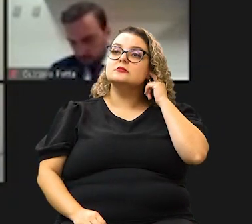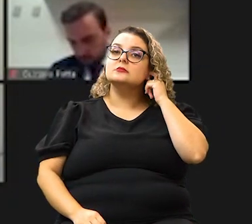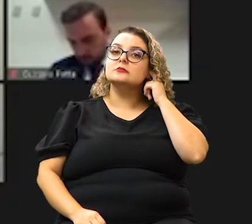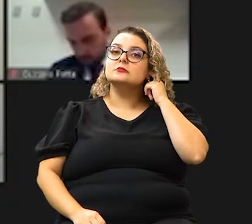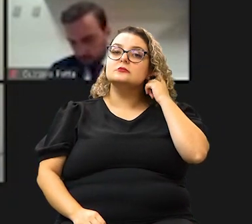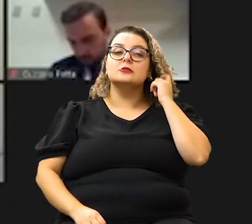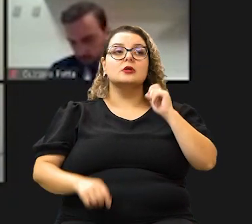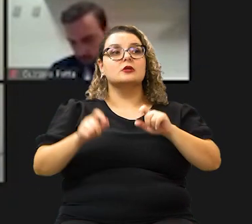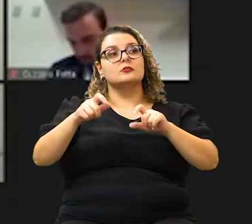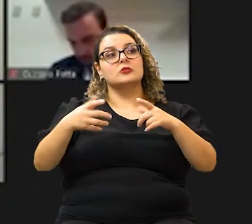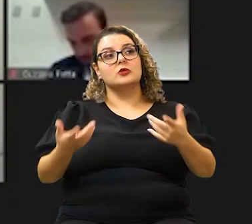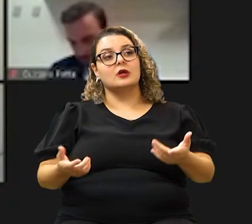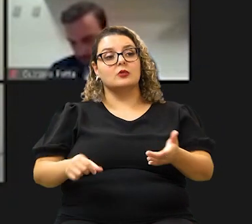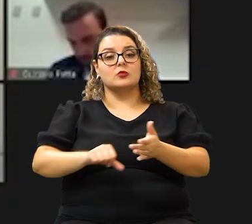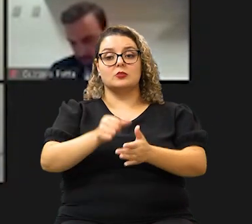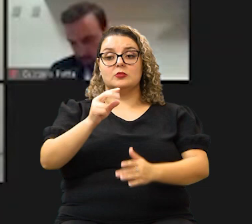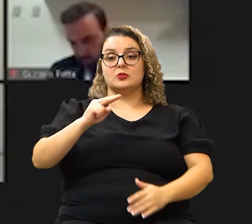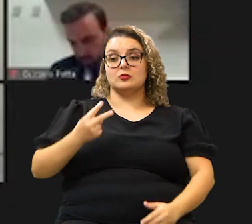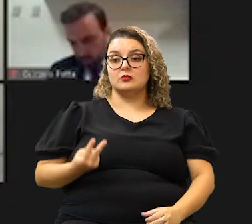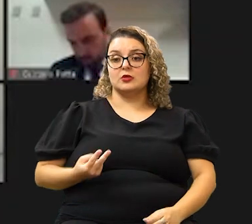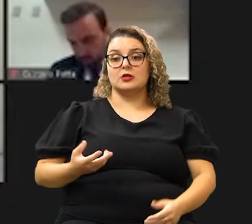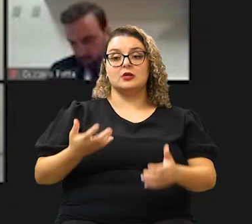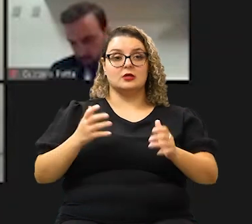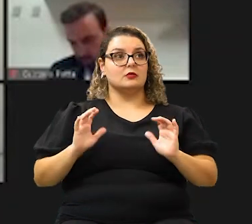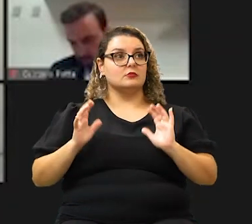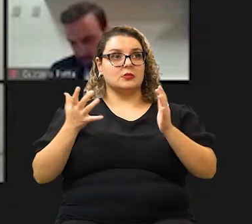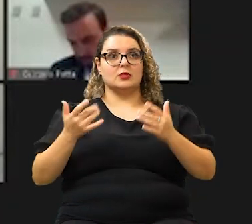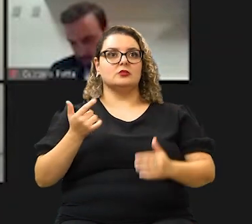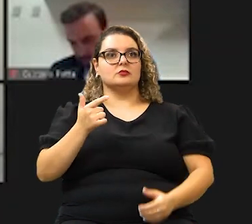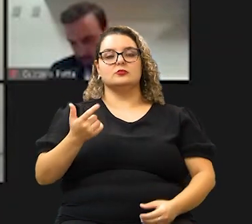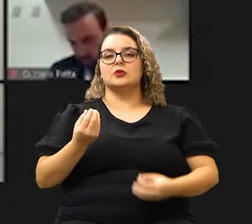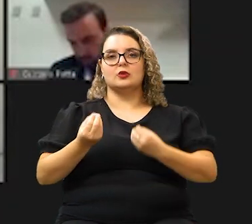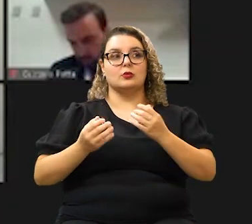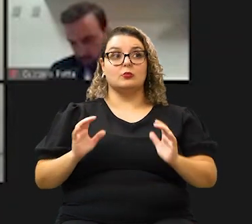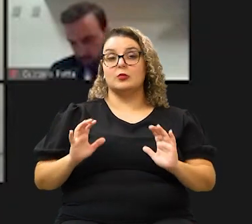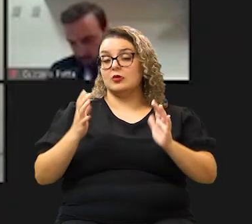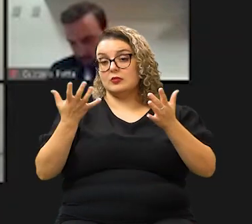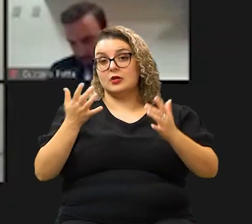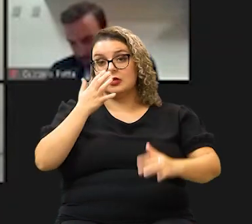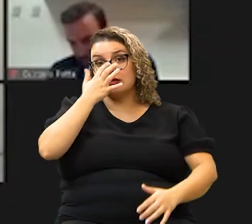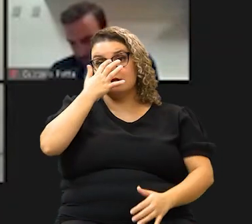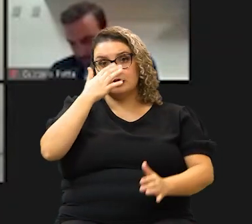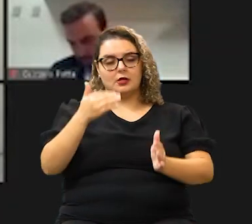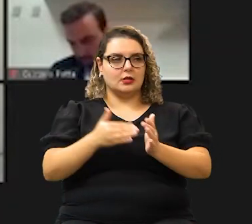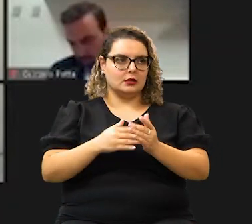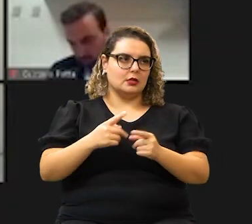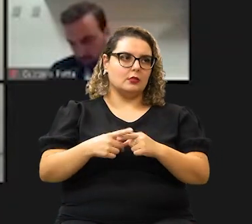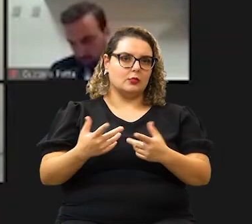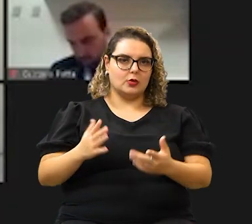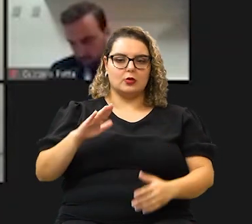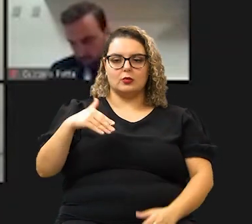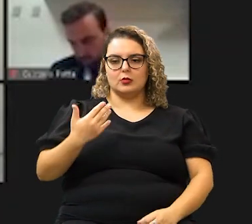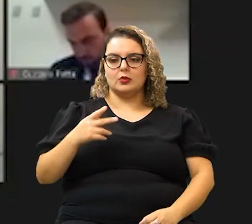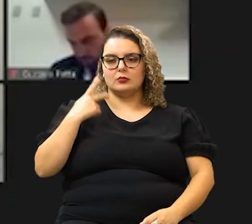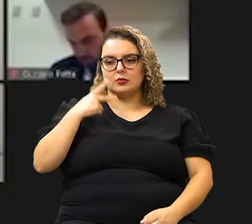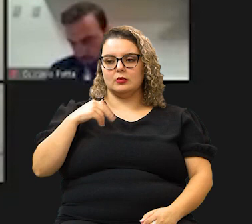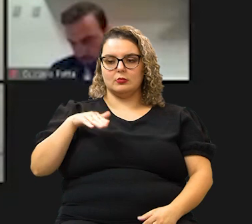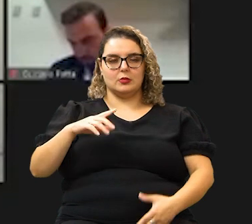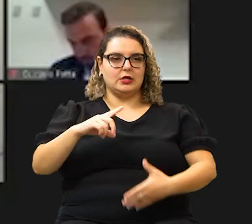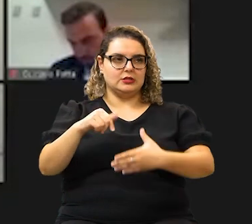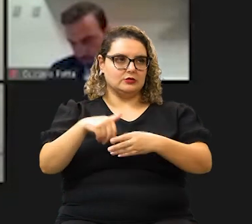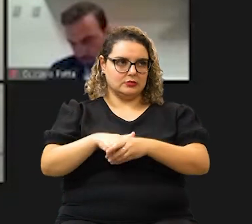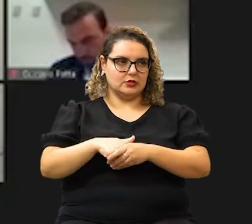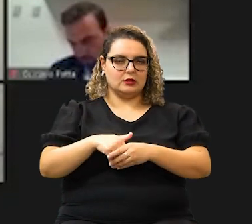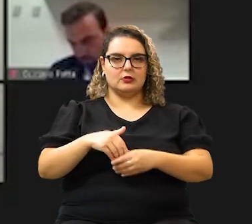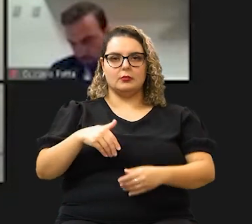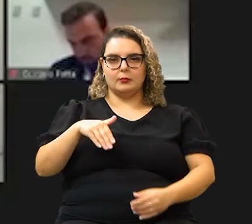uma festa, até porque, gente... O vereador mais votado, a vereadora mais votada é essa pessoa quem